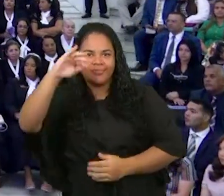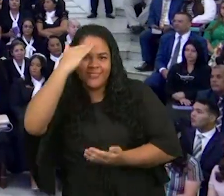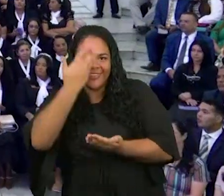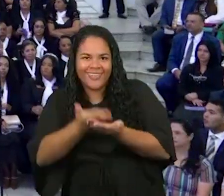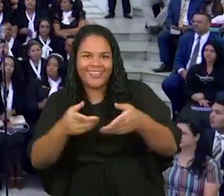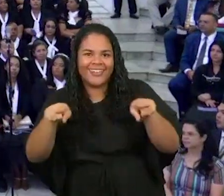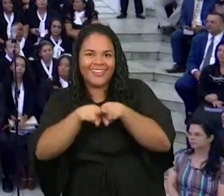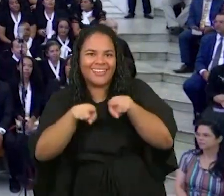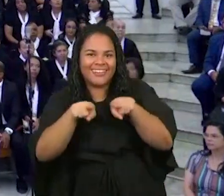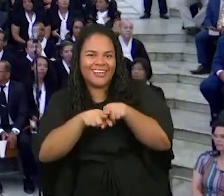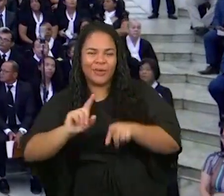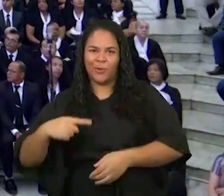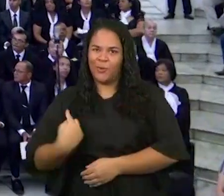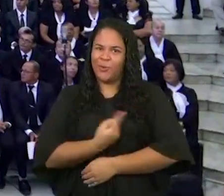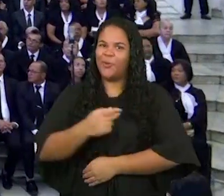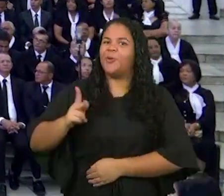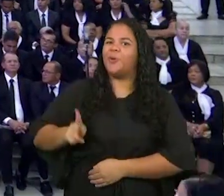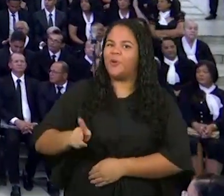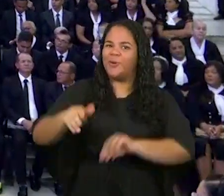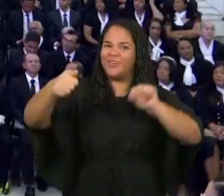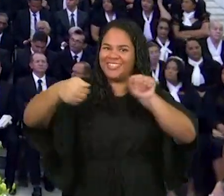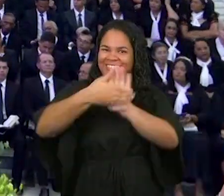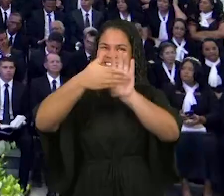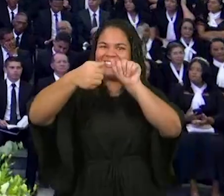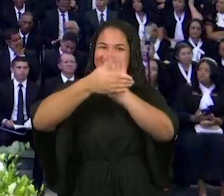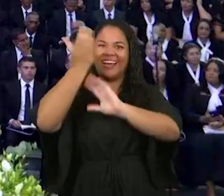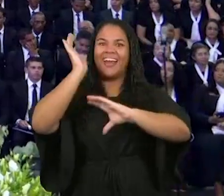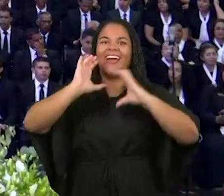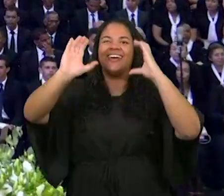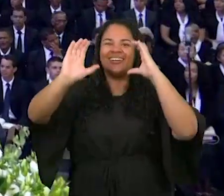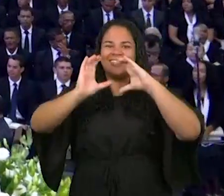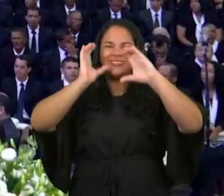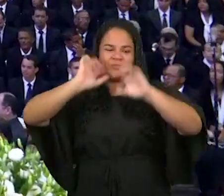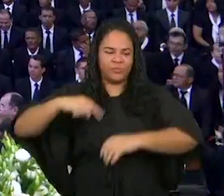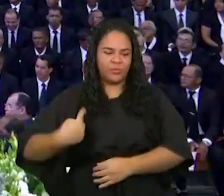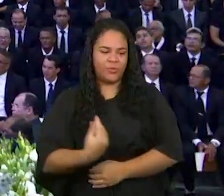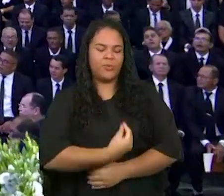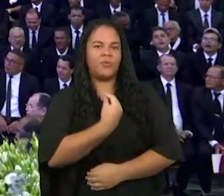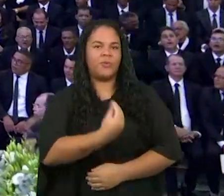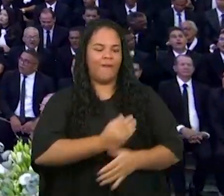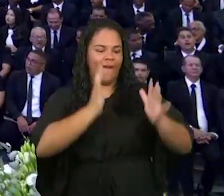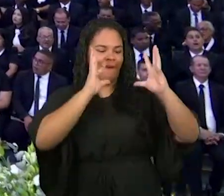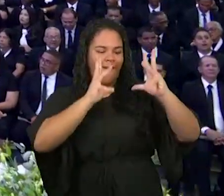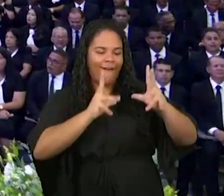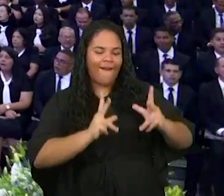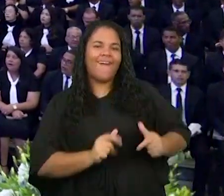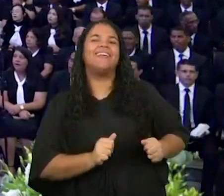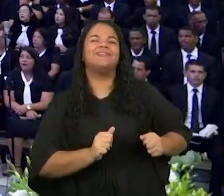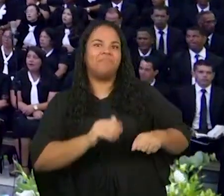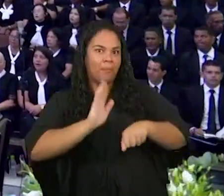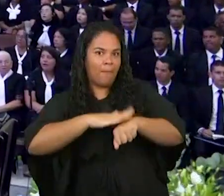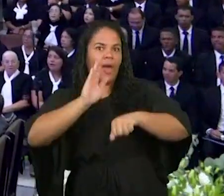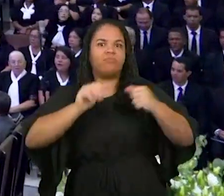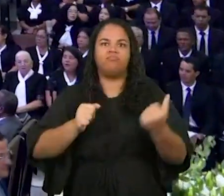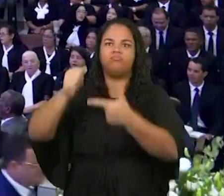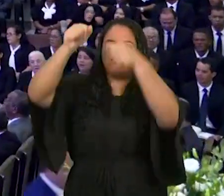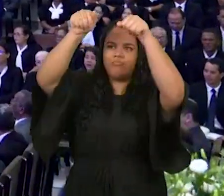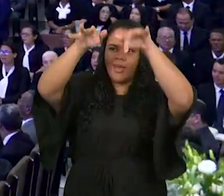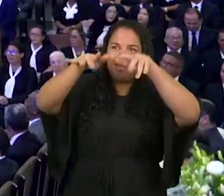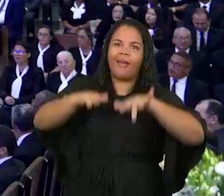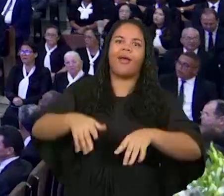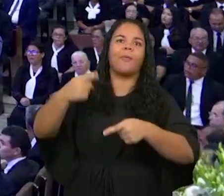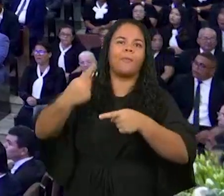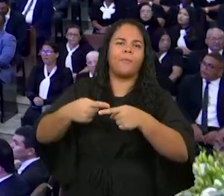vamos cantar o coro e vamos dizer: alvo mais que a neve, e de todo